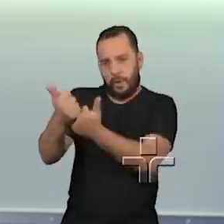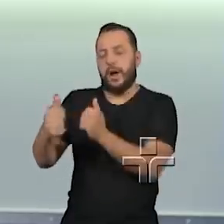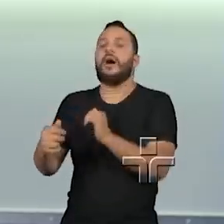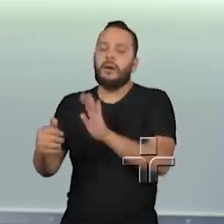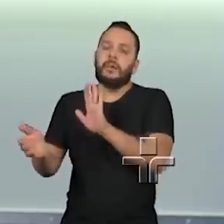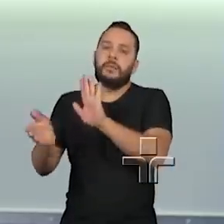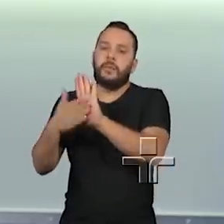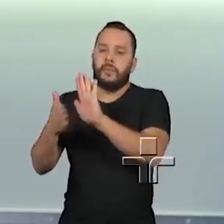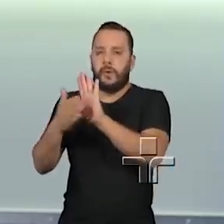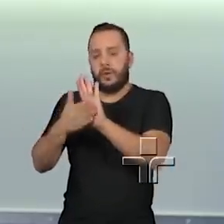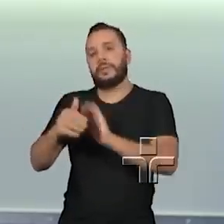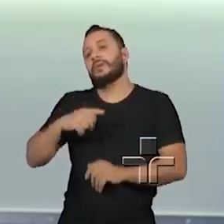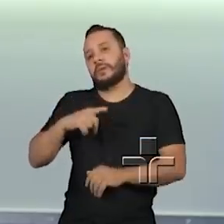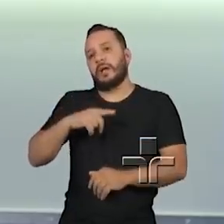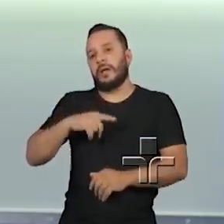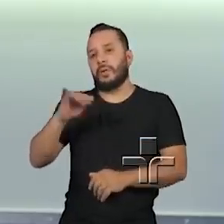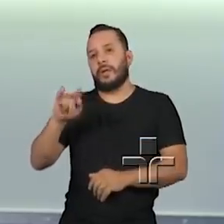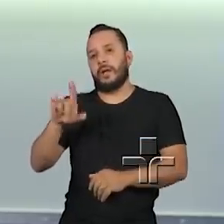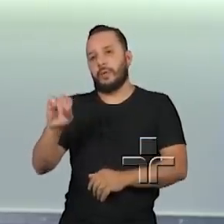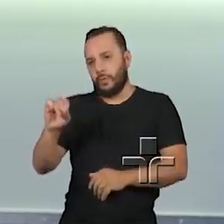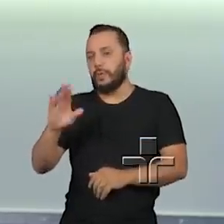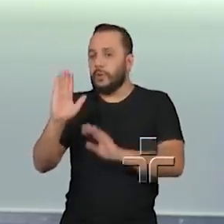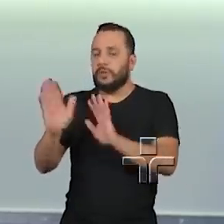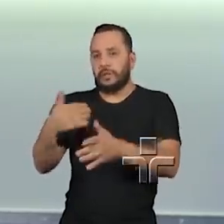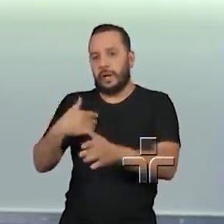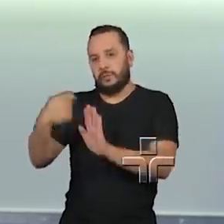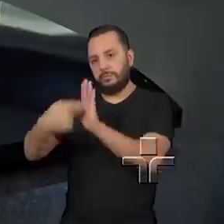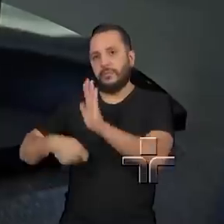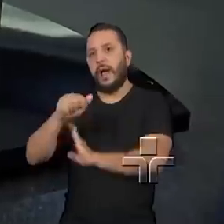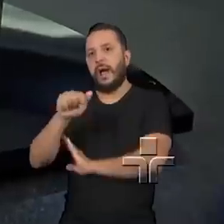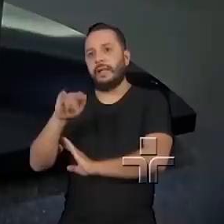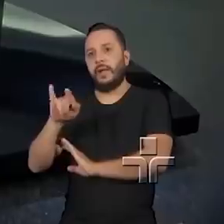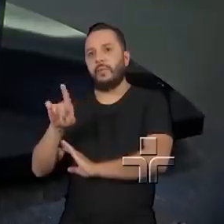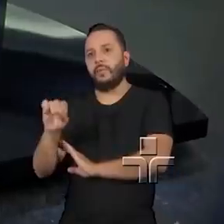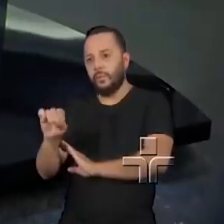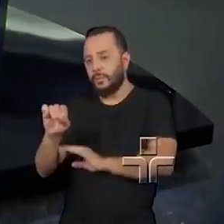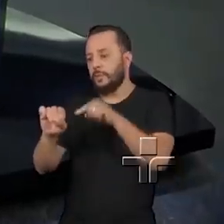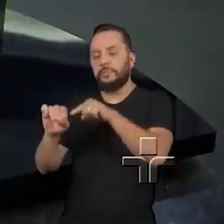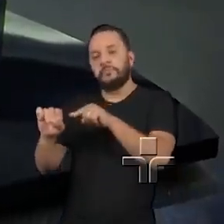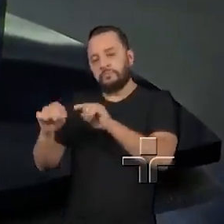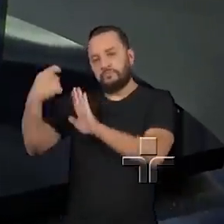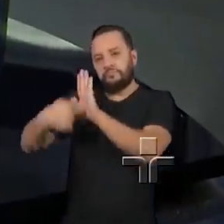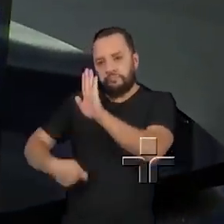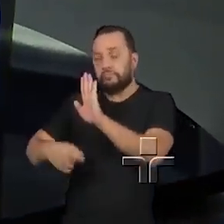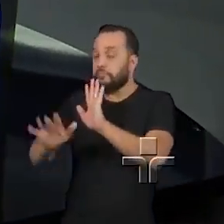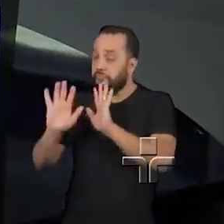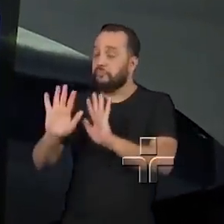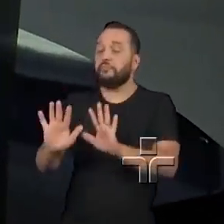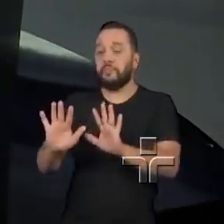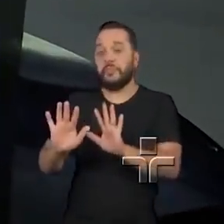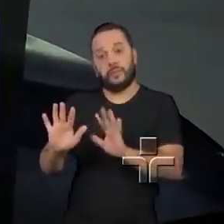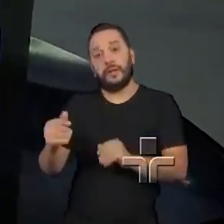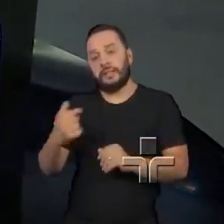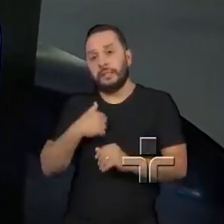pelo economista Bernardo Api, né, que foi... está sendo relatado agora pelo deputado Agnaldo Ribeiro, mas de todo modo não vejo nenhum tipo